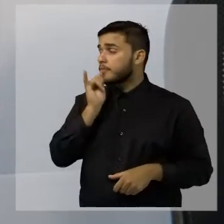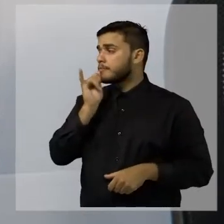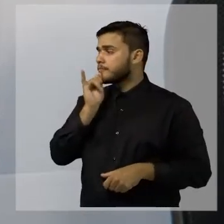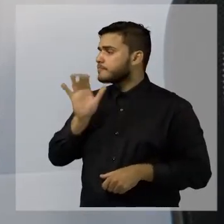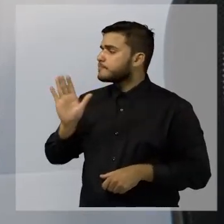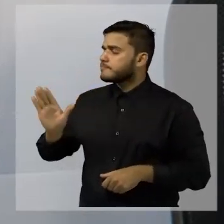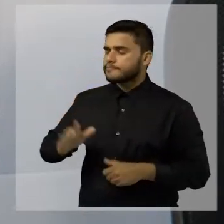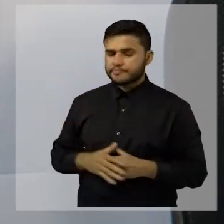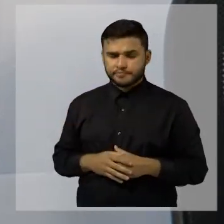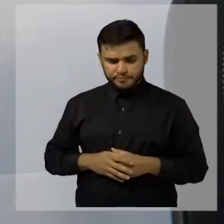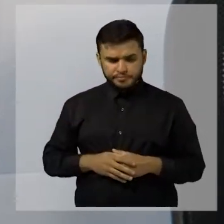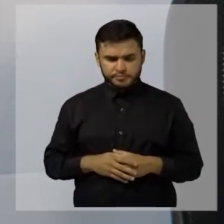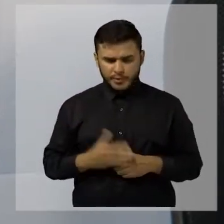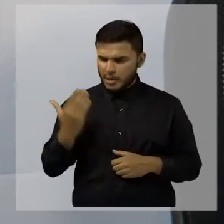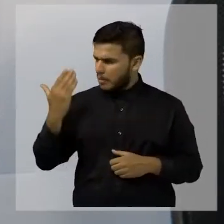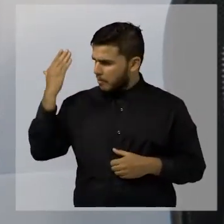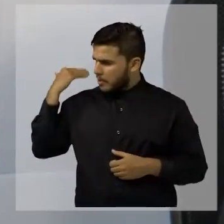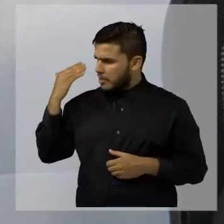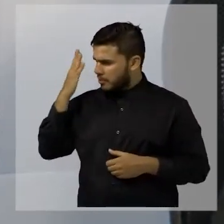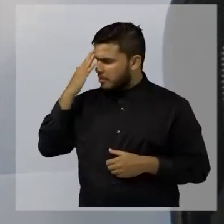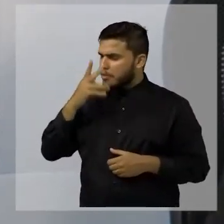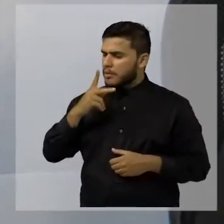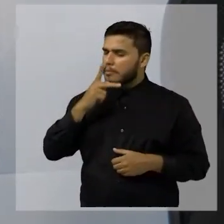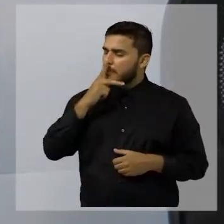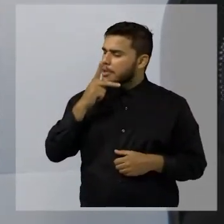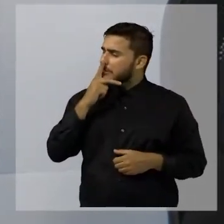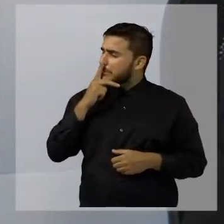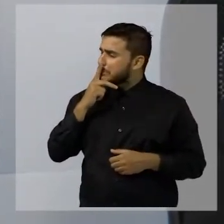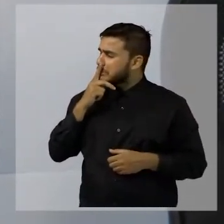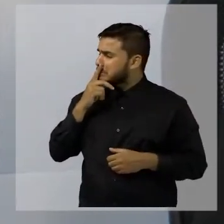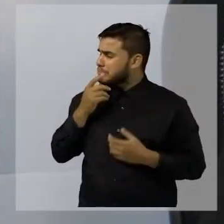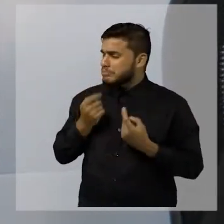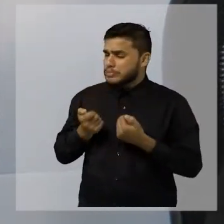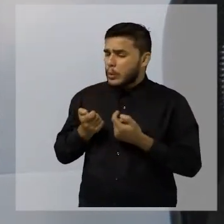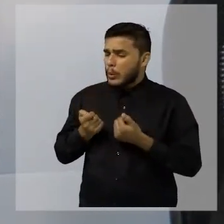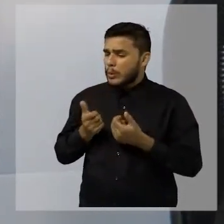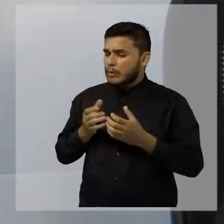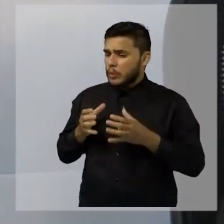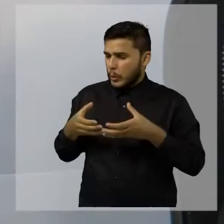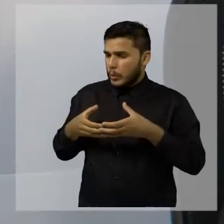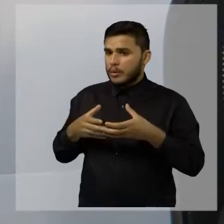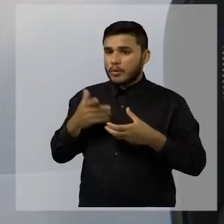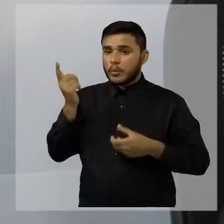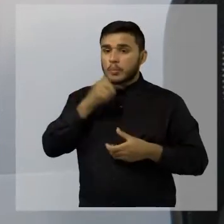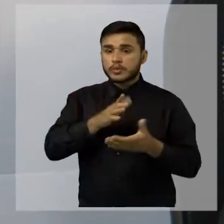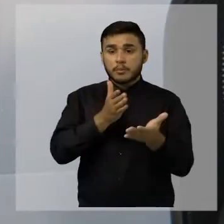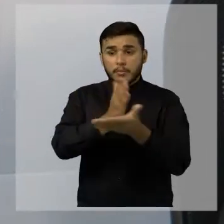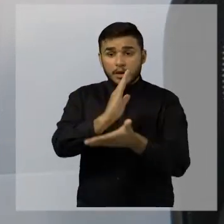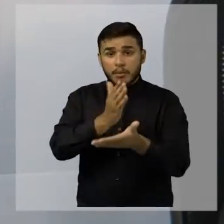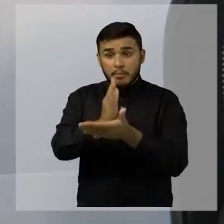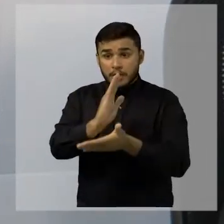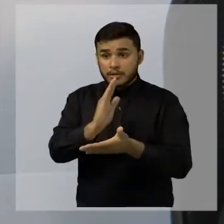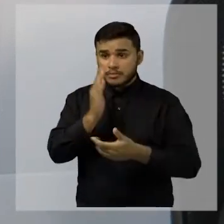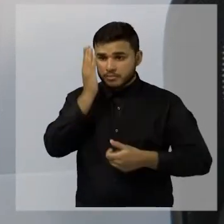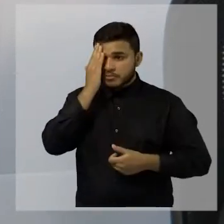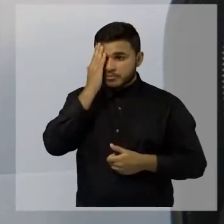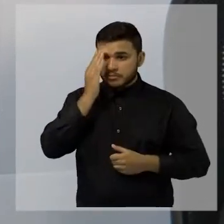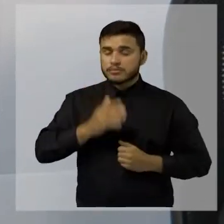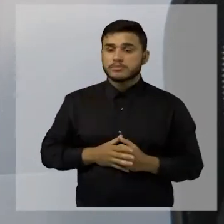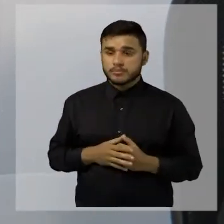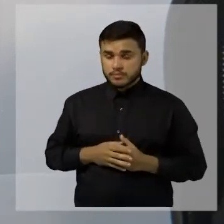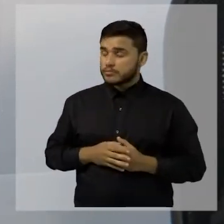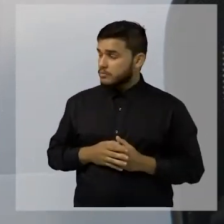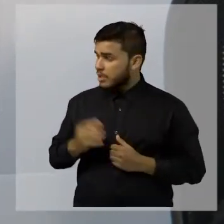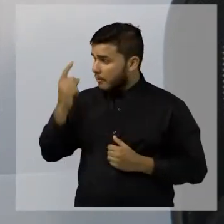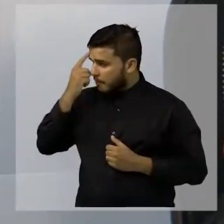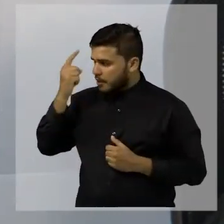partidos pequenos elegendo 2 ou 3 vereadores, eu acho que aquele ali vai acabar. Vai acabar. Eu acho que vai ser muito difícil os médios e pequenos